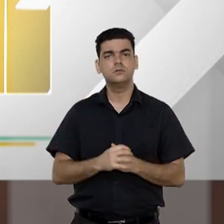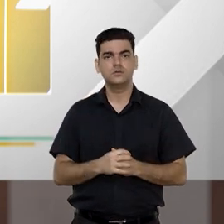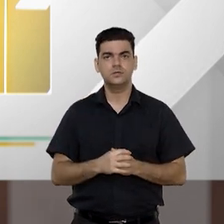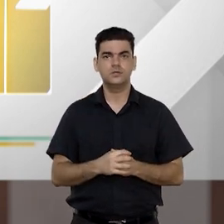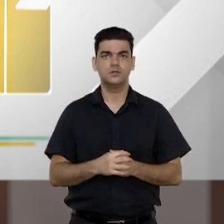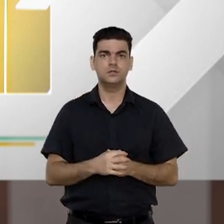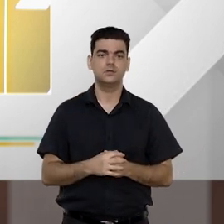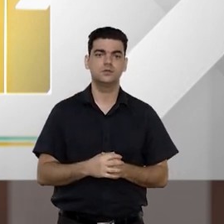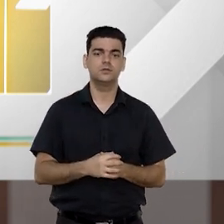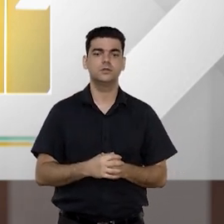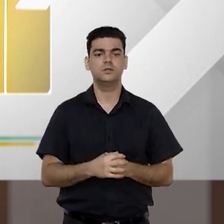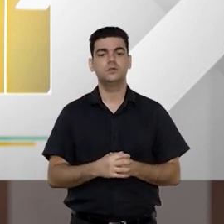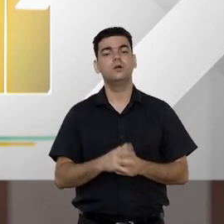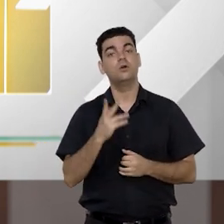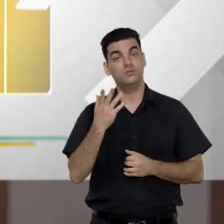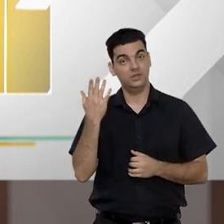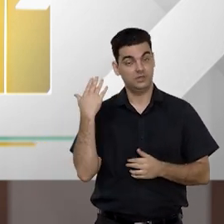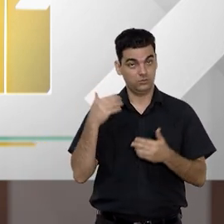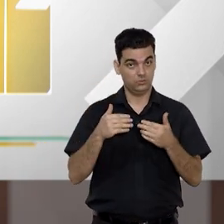Especial Federal?